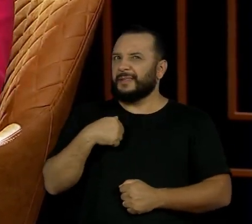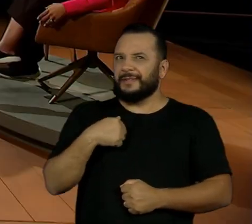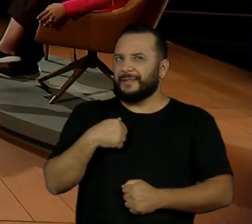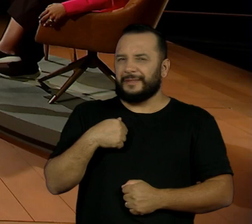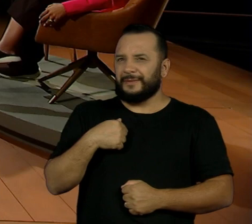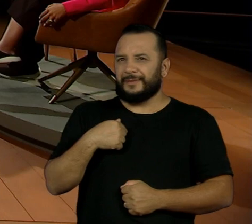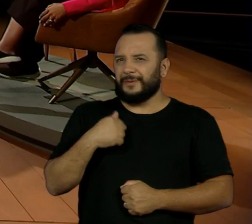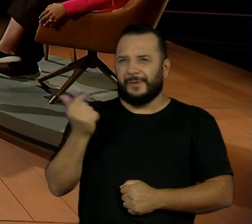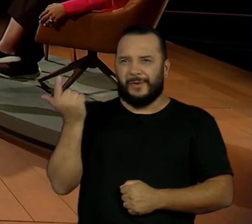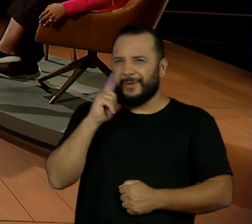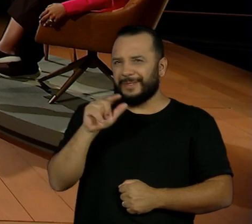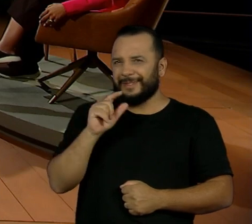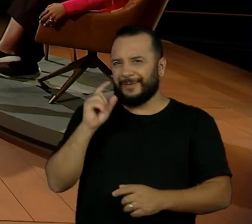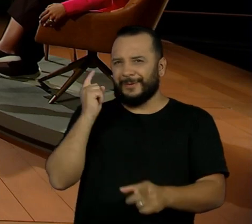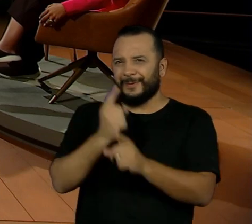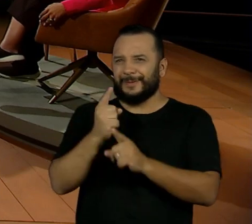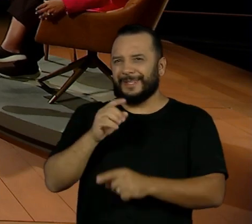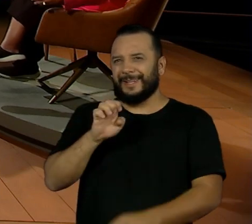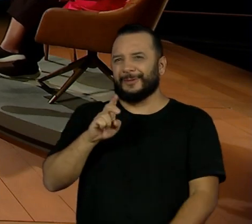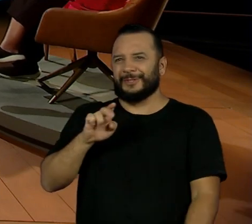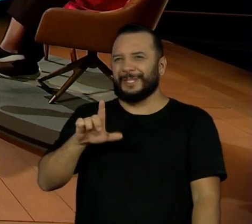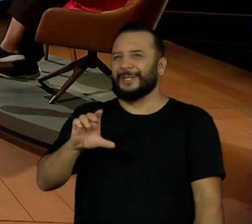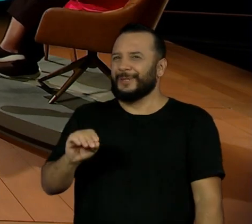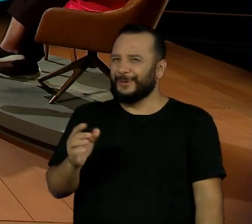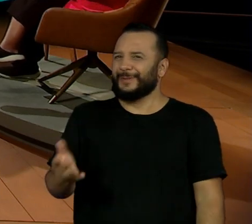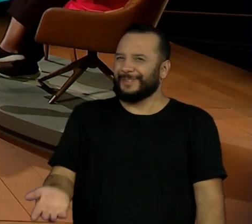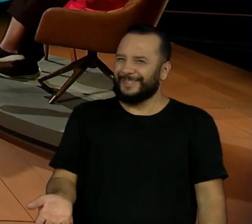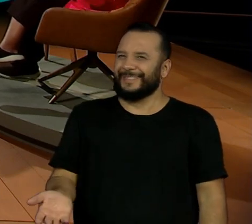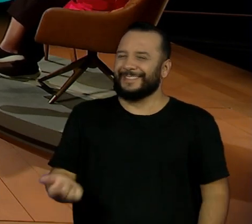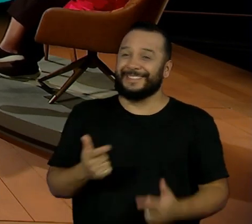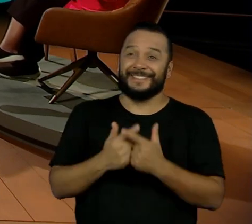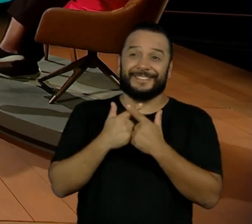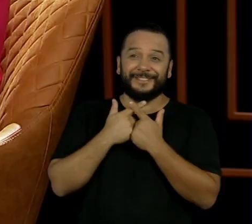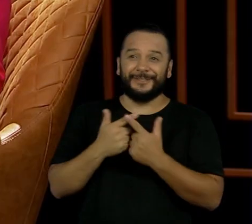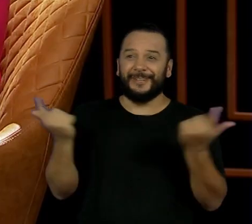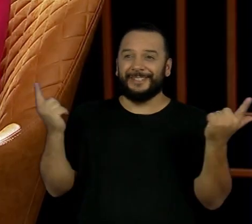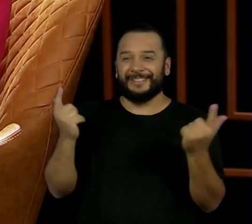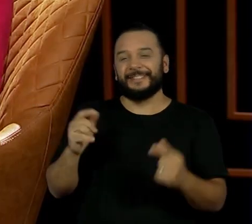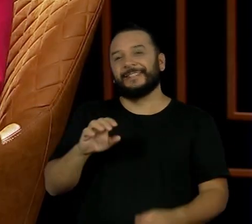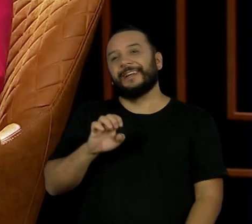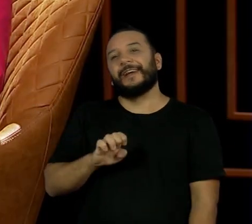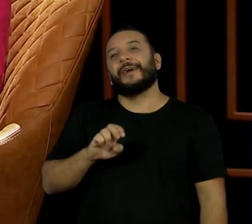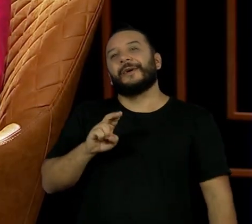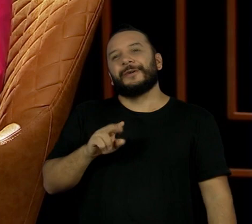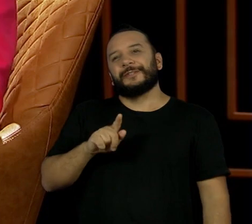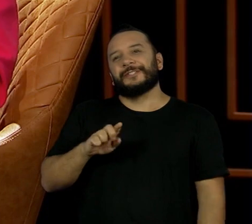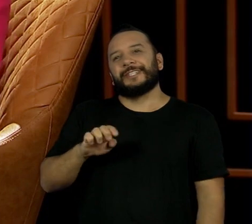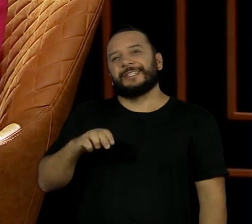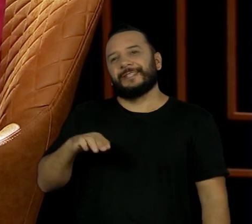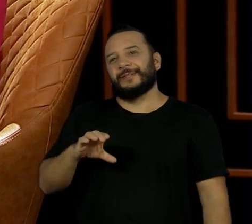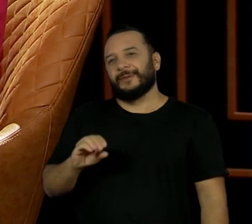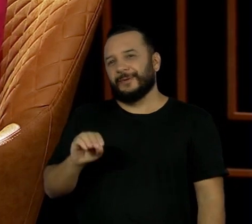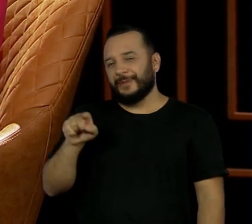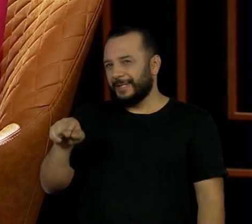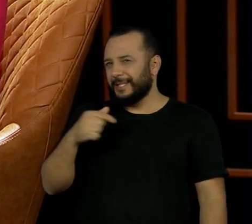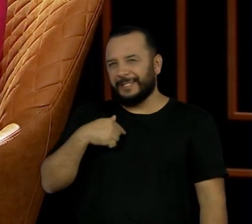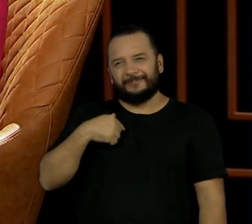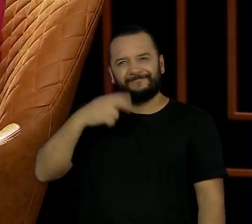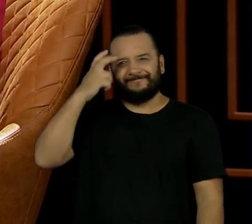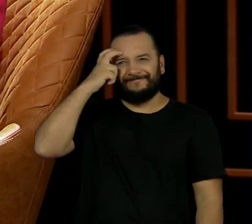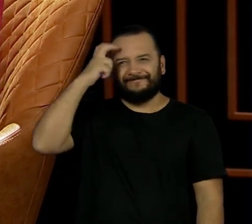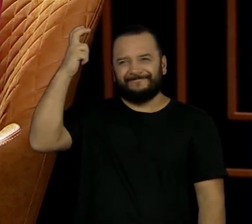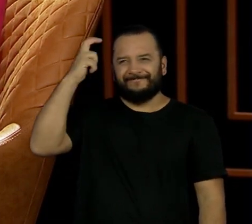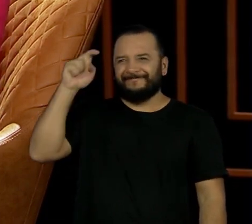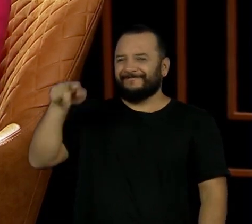acredito que eles conseguiram o Eugênio. E aí, para minha sorte, o Eugênio, ele é um dos caras mais geniais